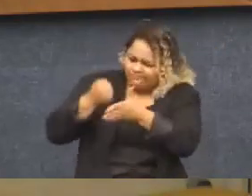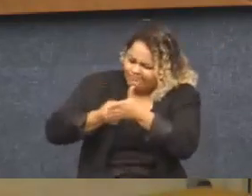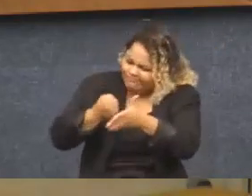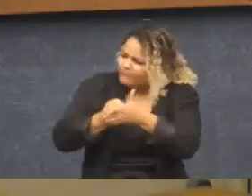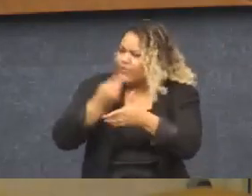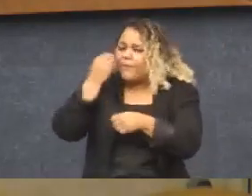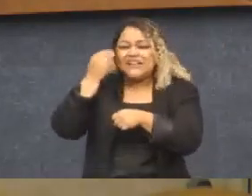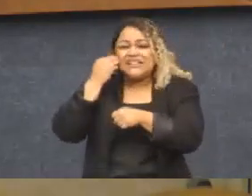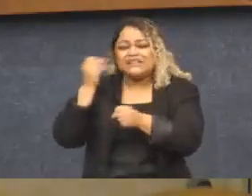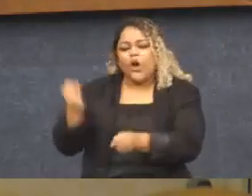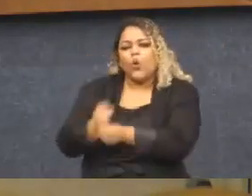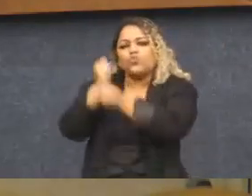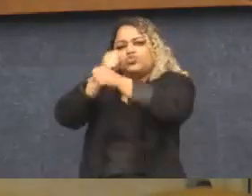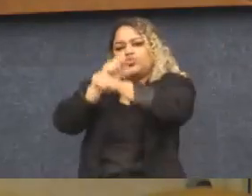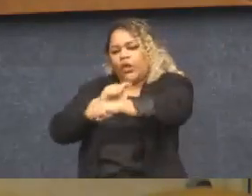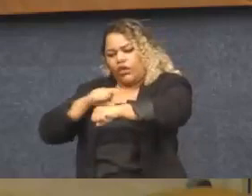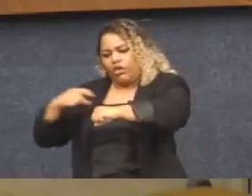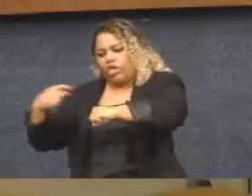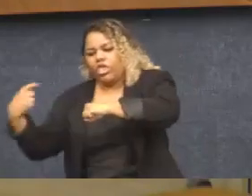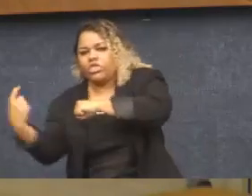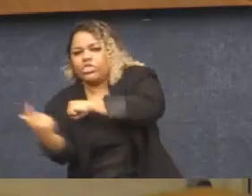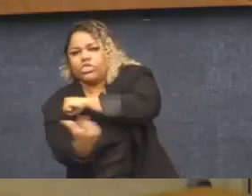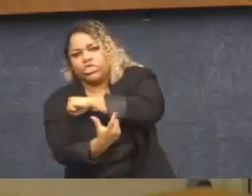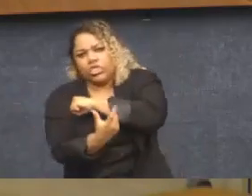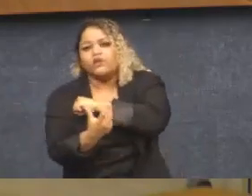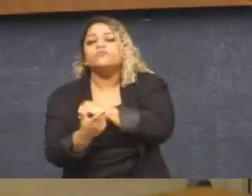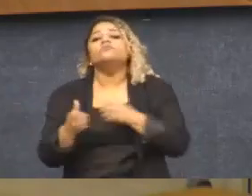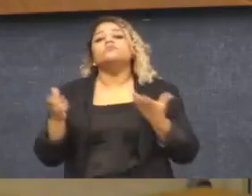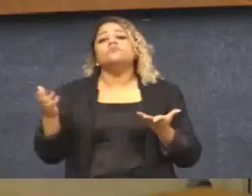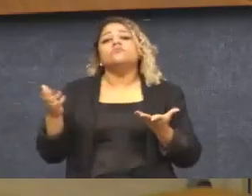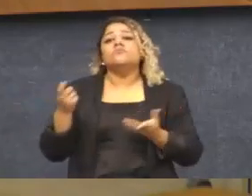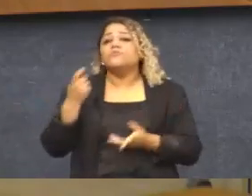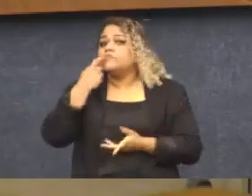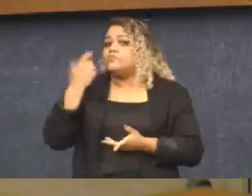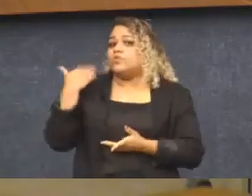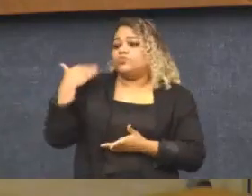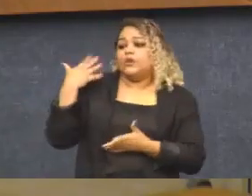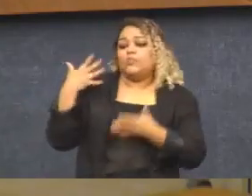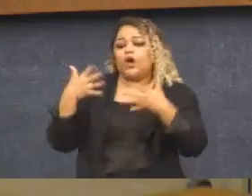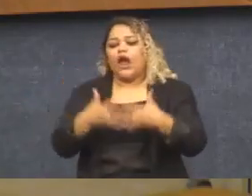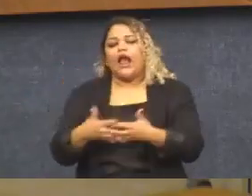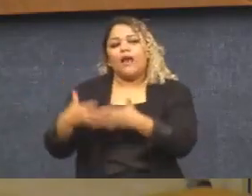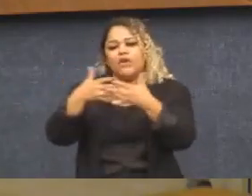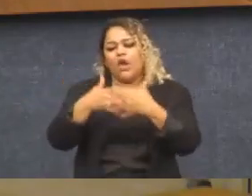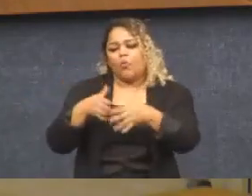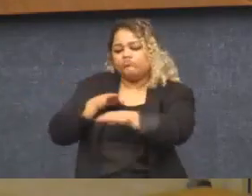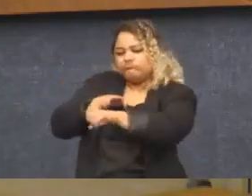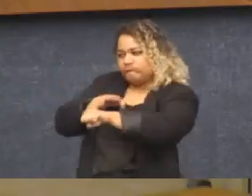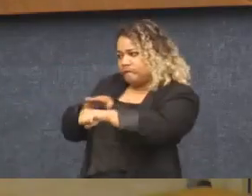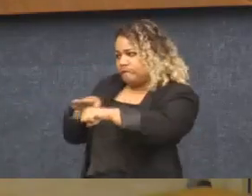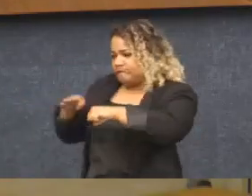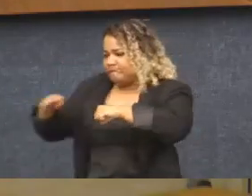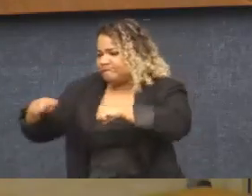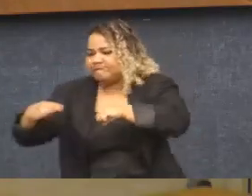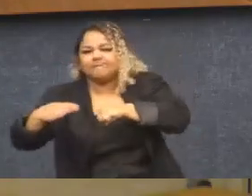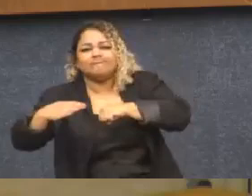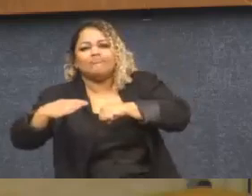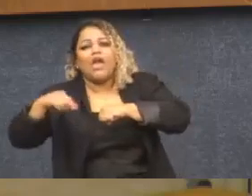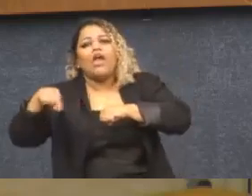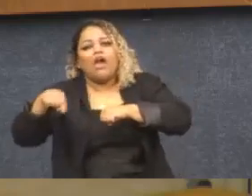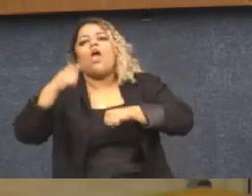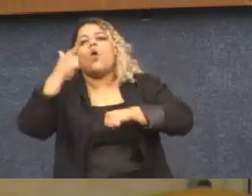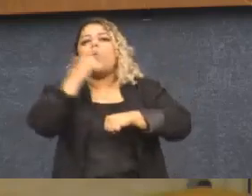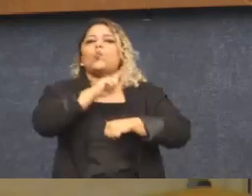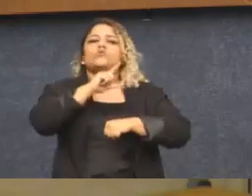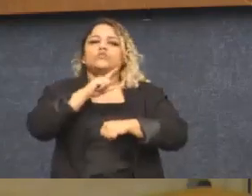de escape. Recentemente, um novo caminhão entrou ali na área de escape. Mais uma vida salva.